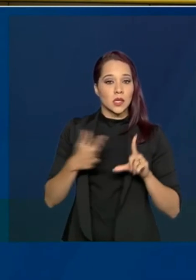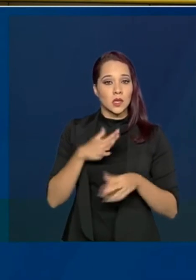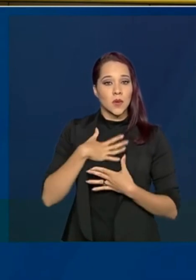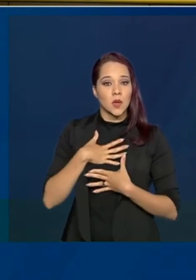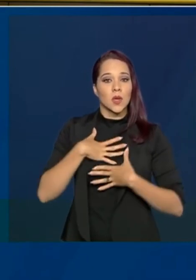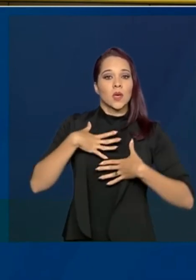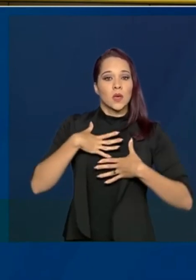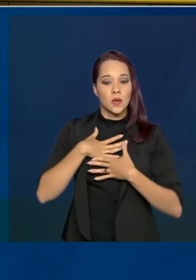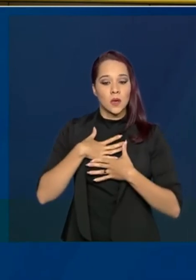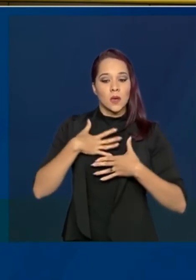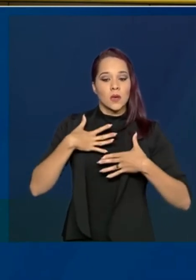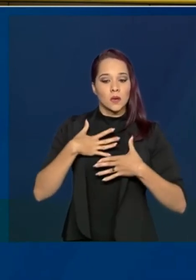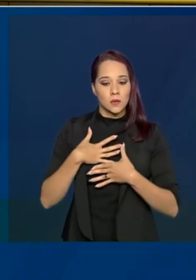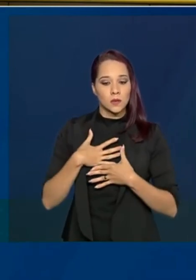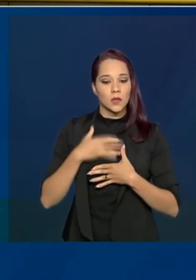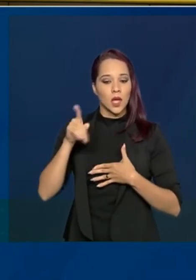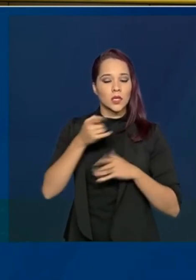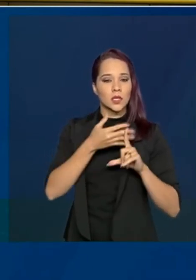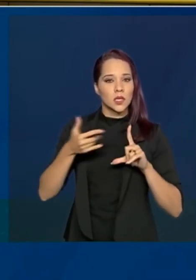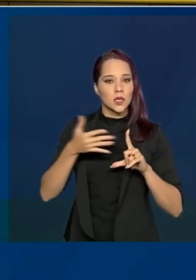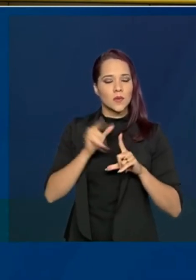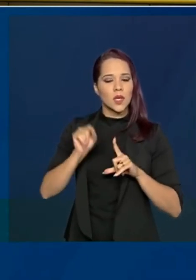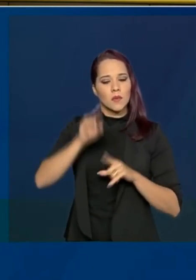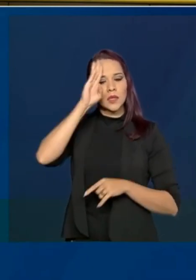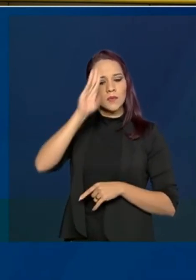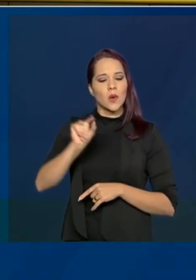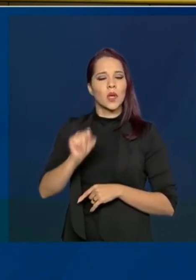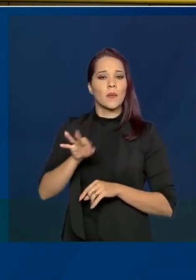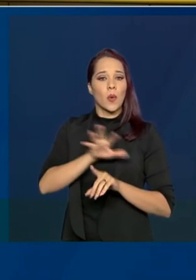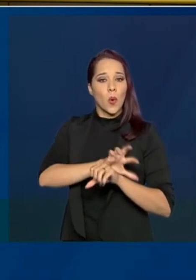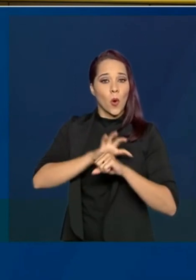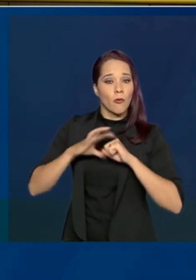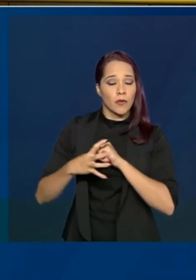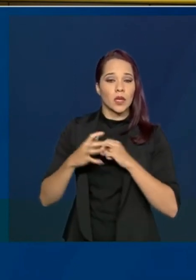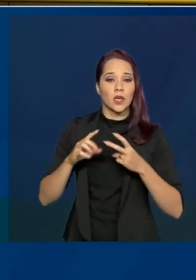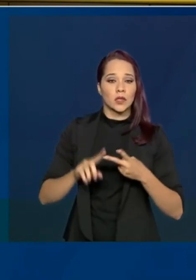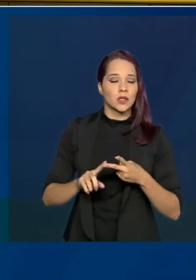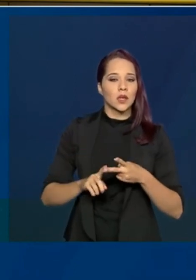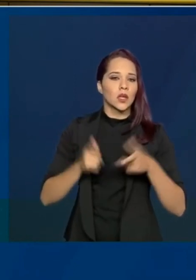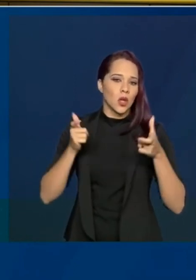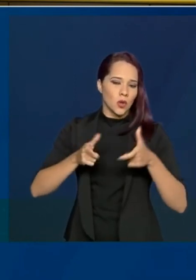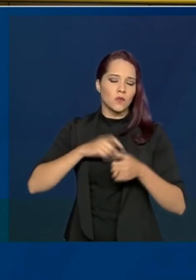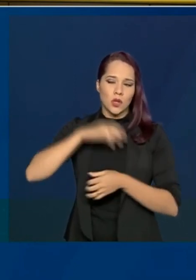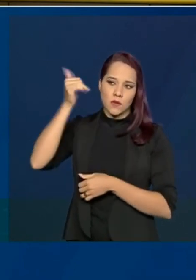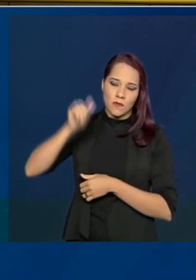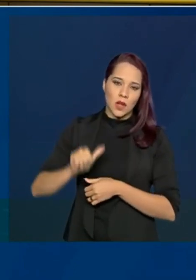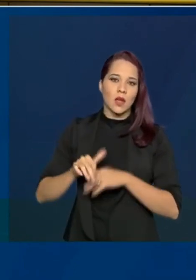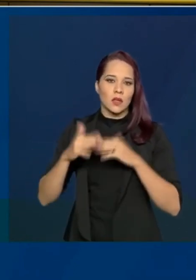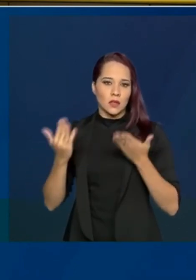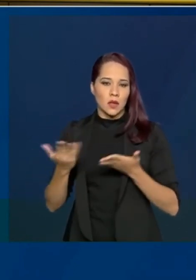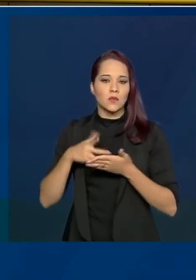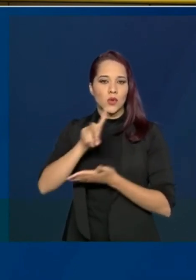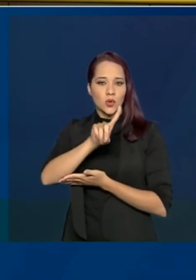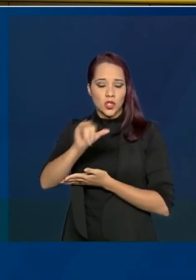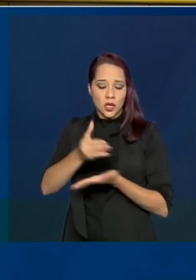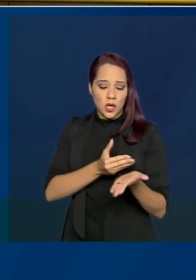respiratória aguda grave, que é provocada principalmente por Covid, e onde a gente pode avaliar tanto os casos por data